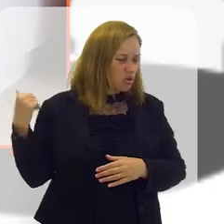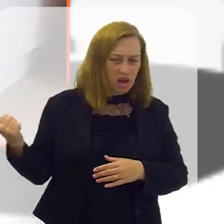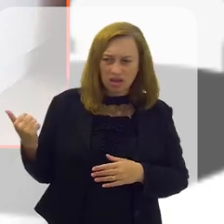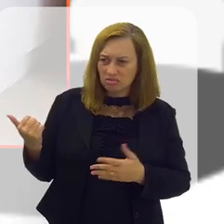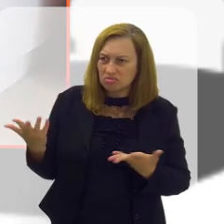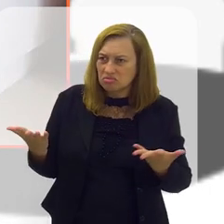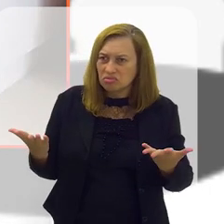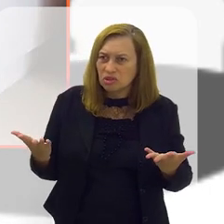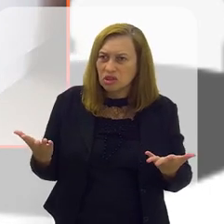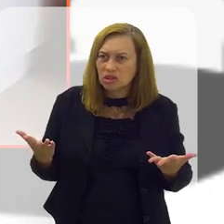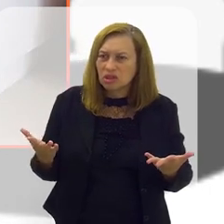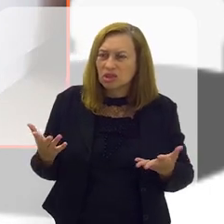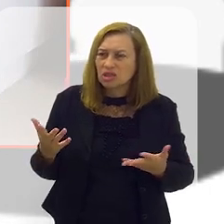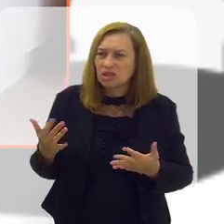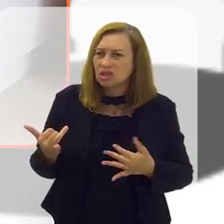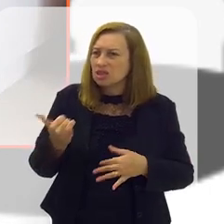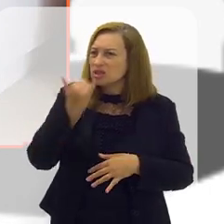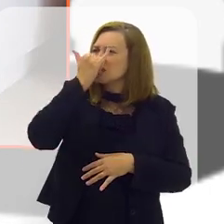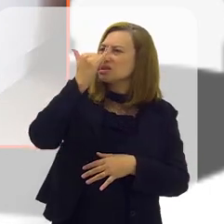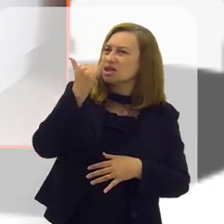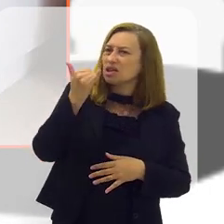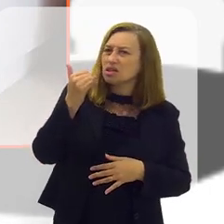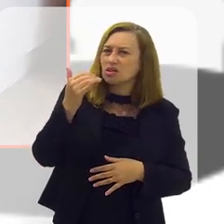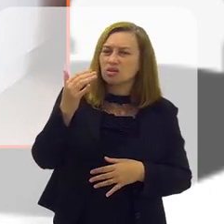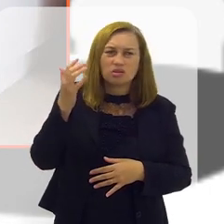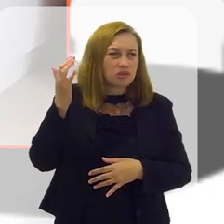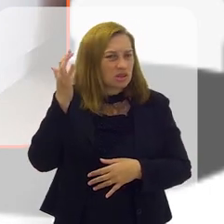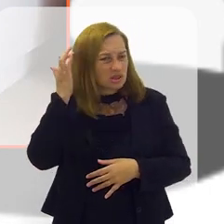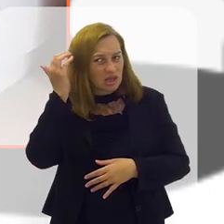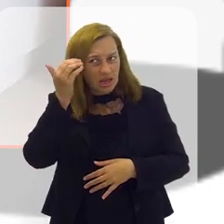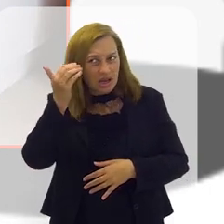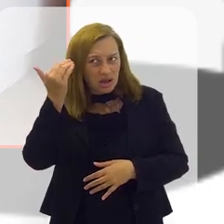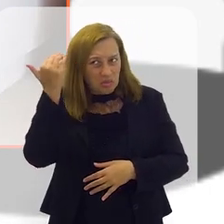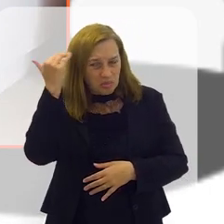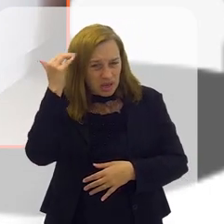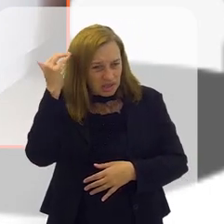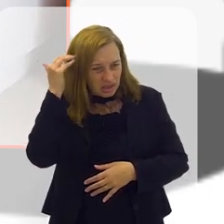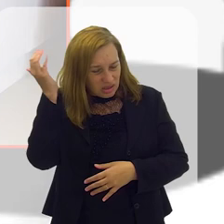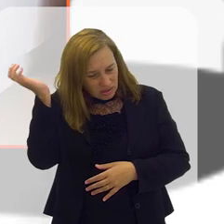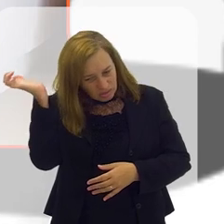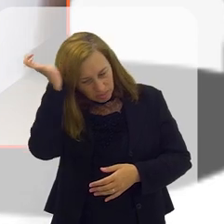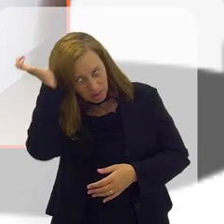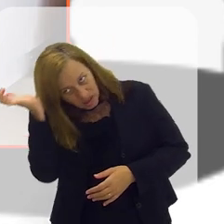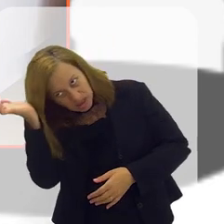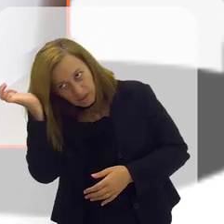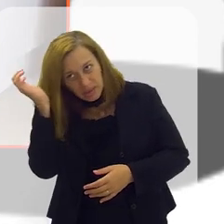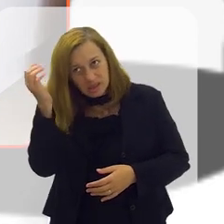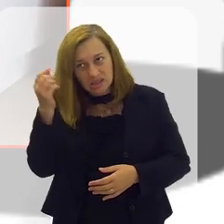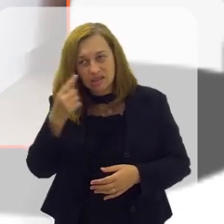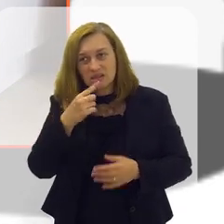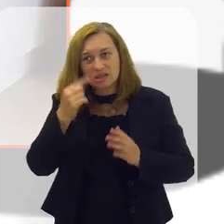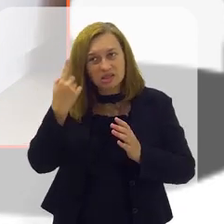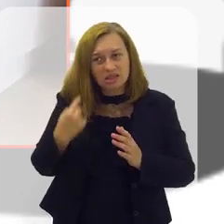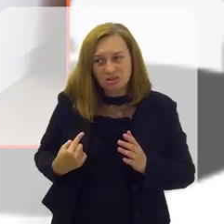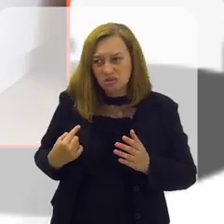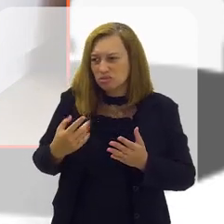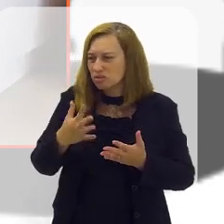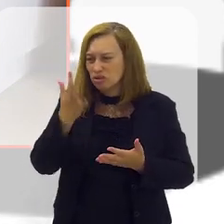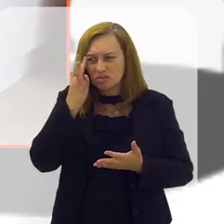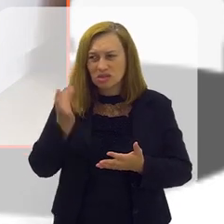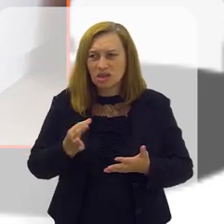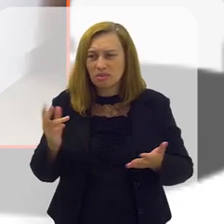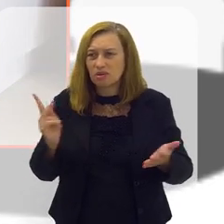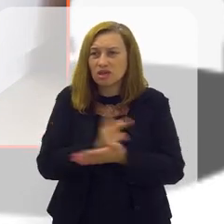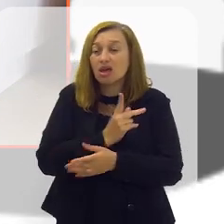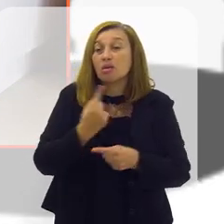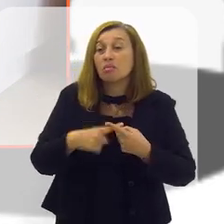meu lado e está machucada, caiu, bateu a cabeça, está sangrando e não sabe como aquilo aconteceu. Então é porque o